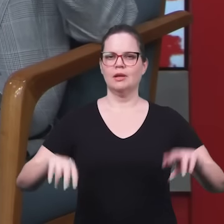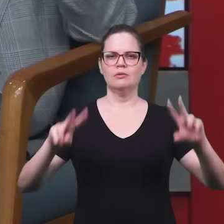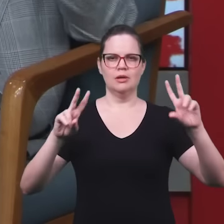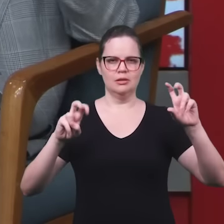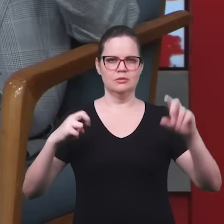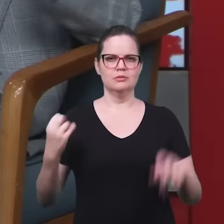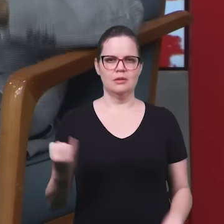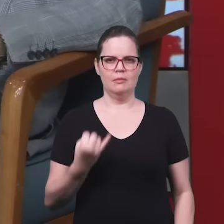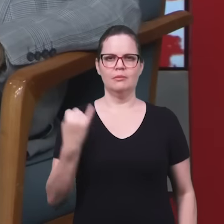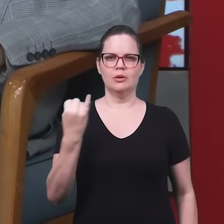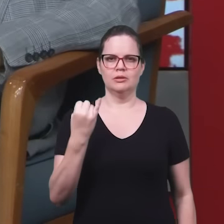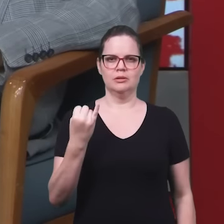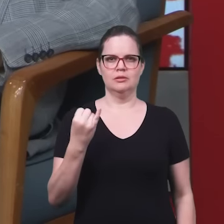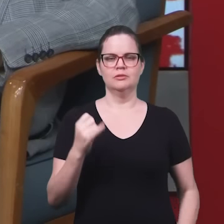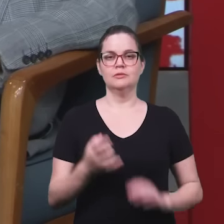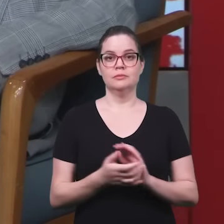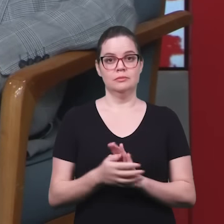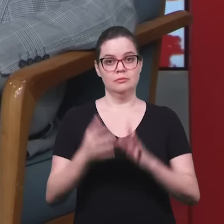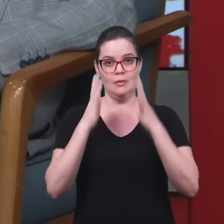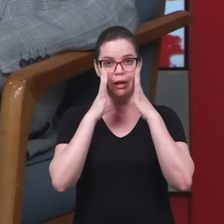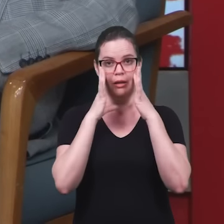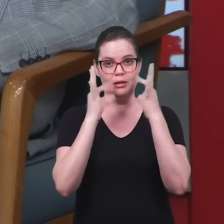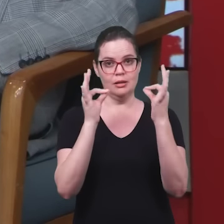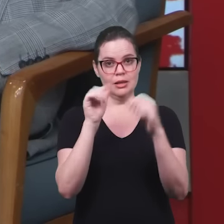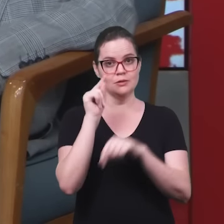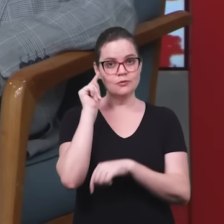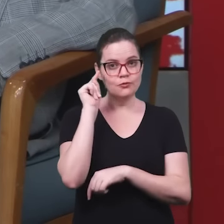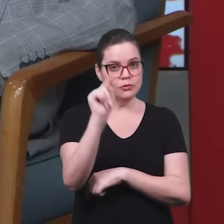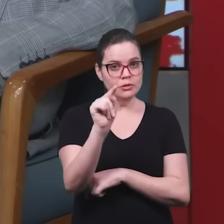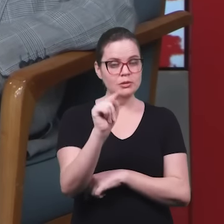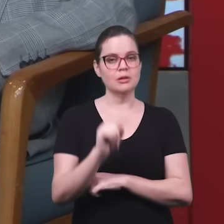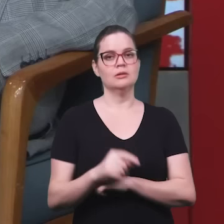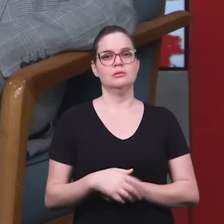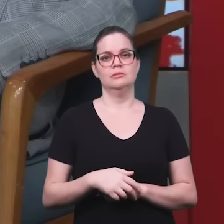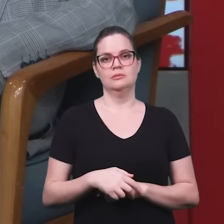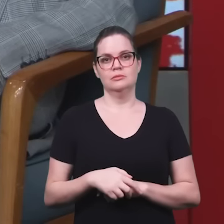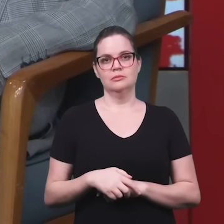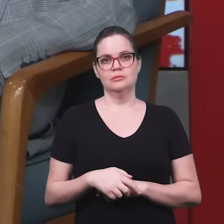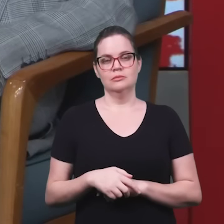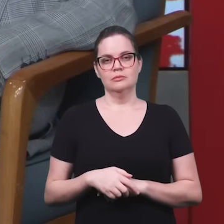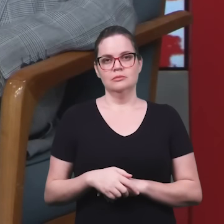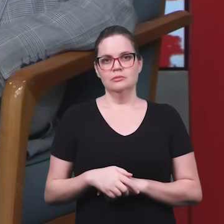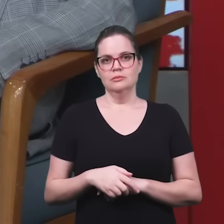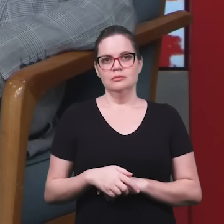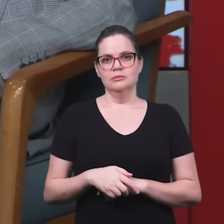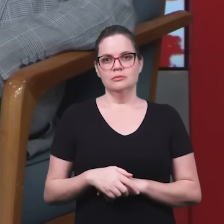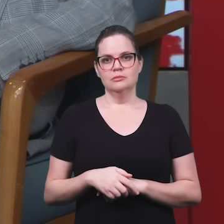importante. Eu queria chamar a atenção dos irmãos sobre...